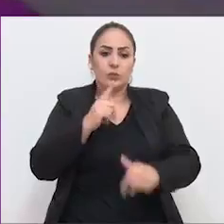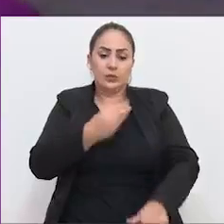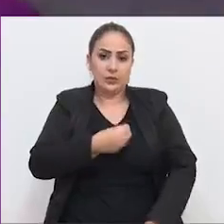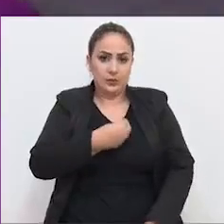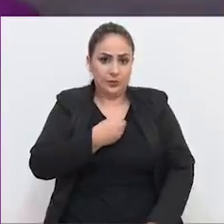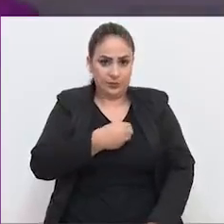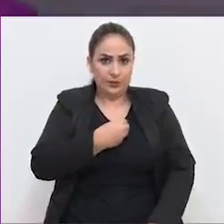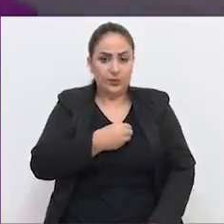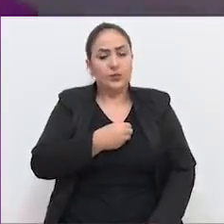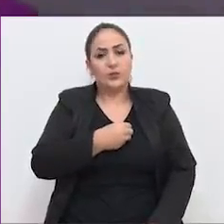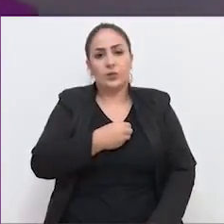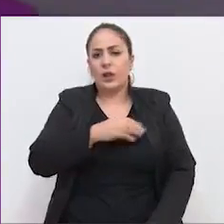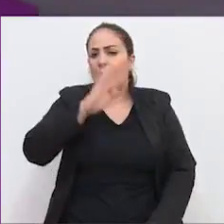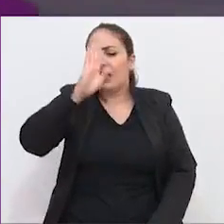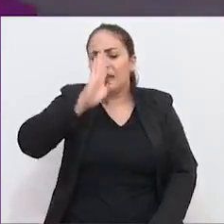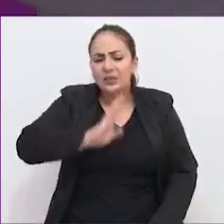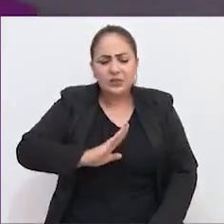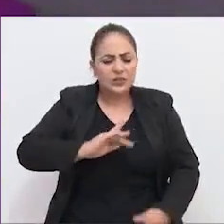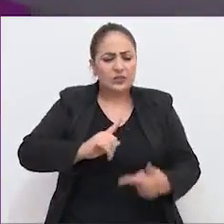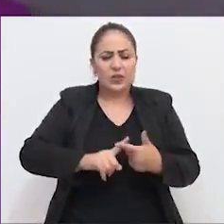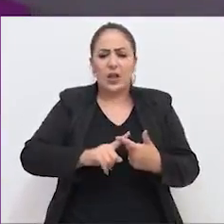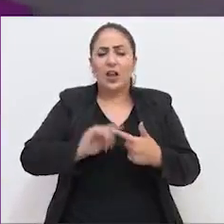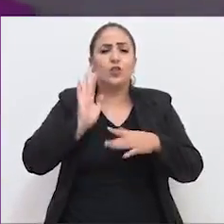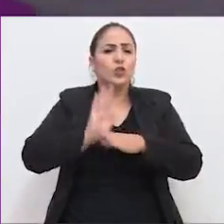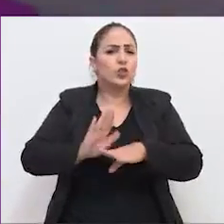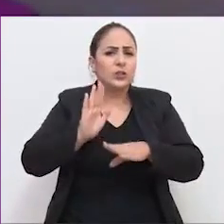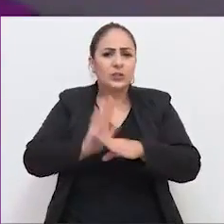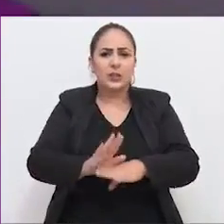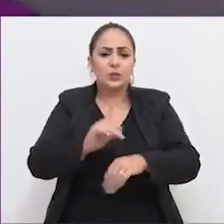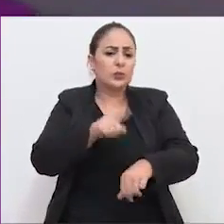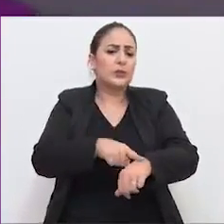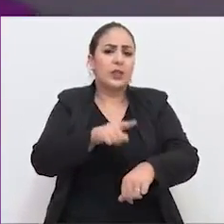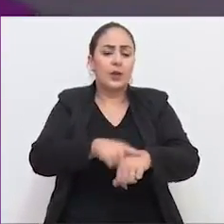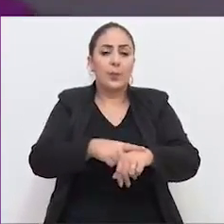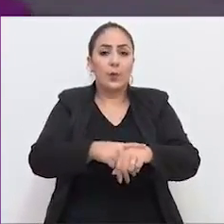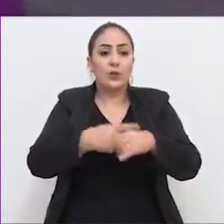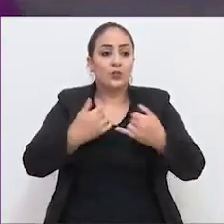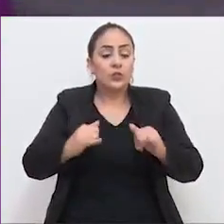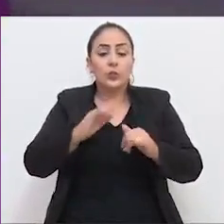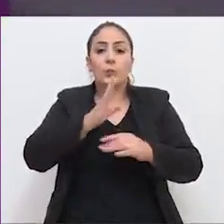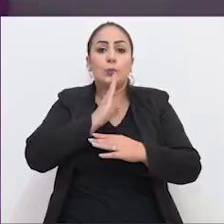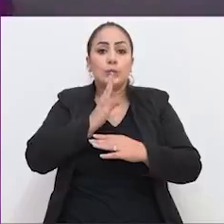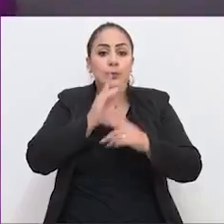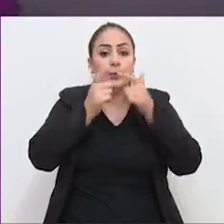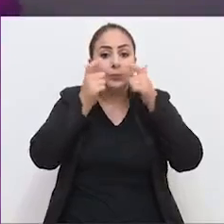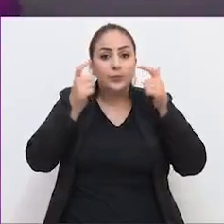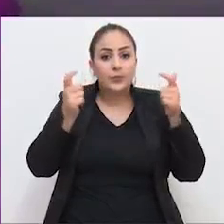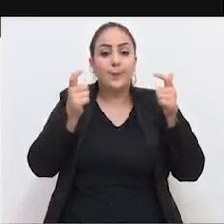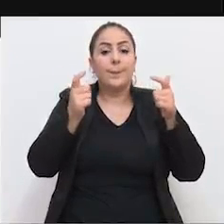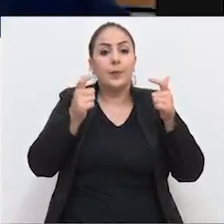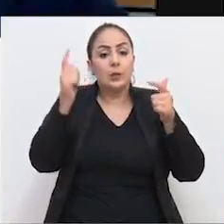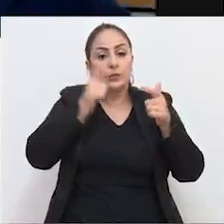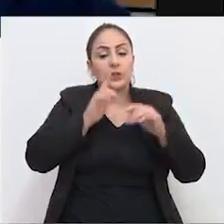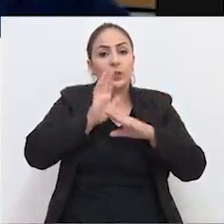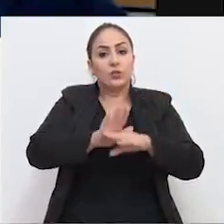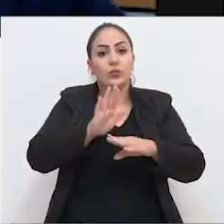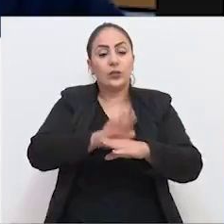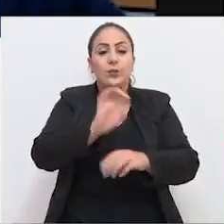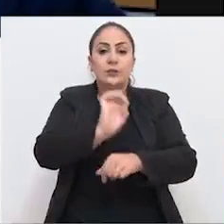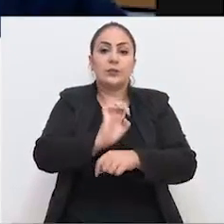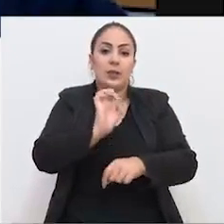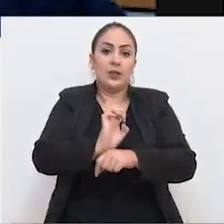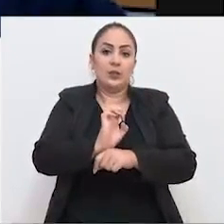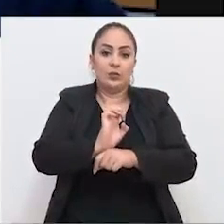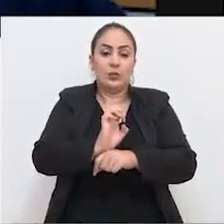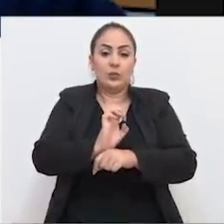que estão gratuitamente e graciosamente dando seu tempo, sua energia, seu conhecimento para ajudar o Estado do Rio Grande do